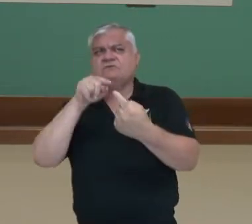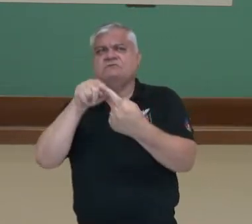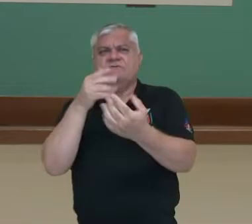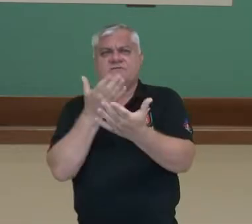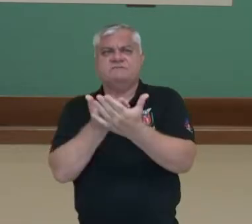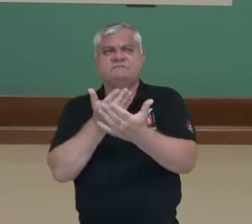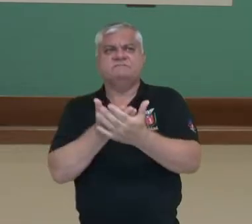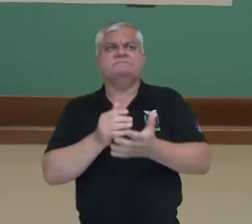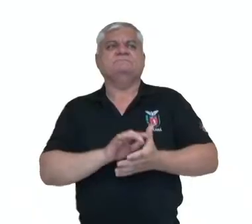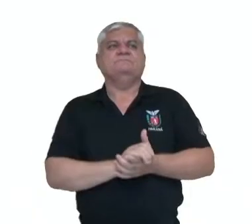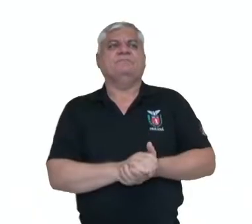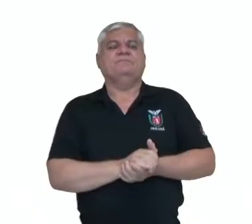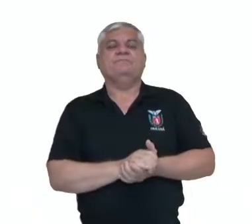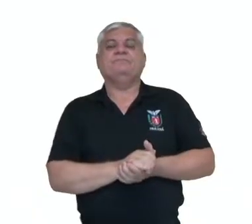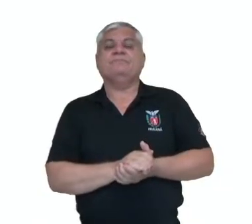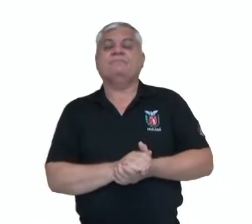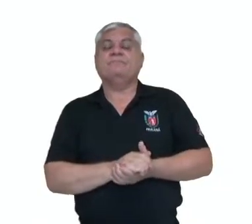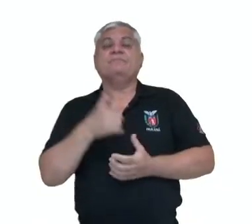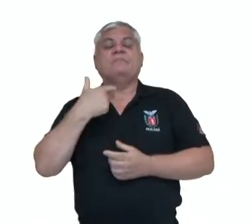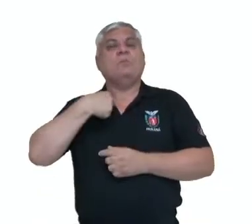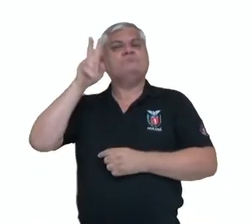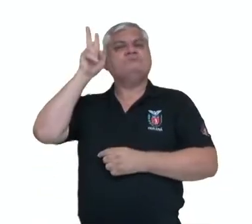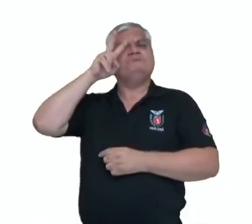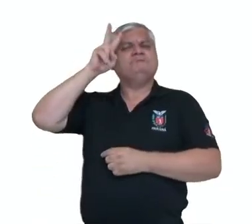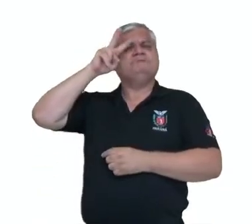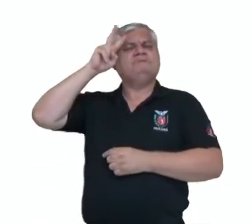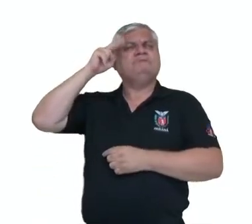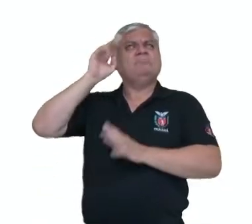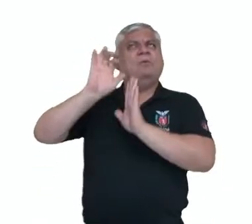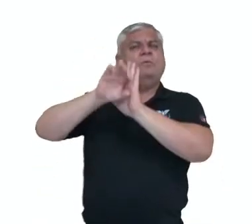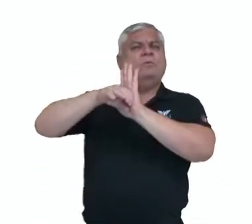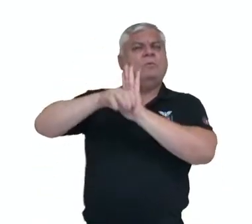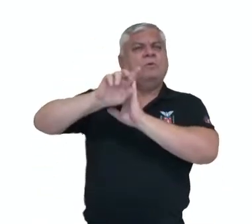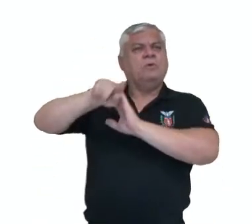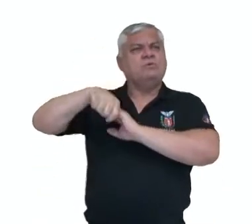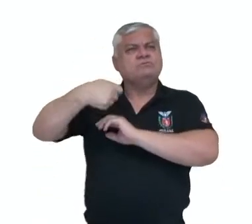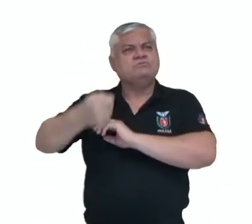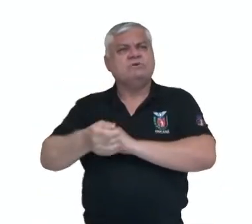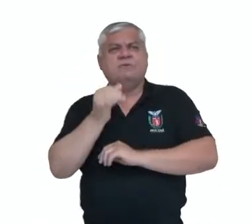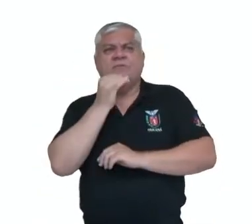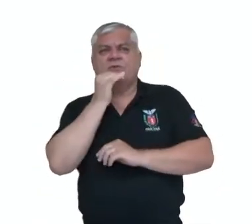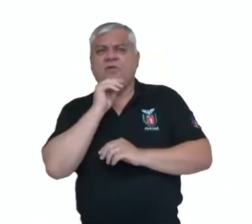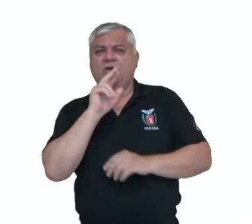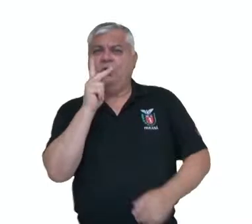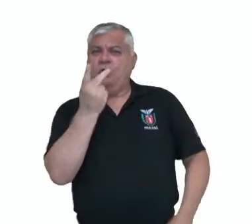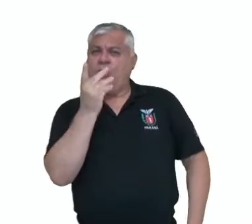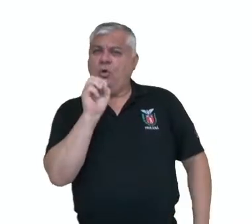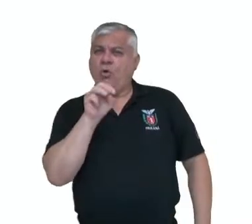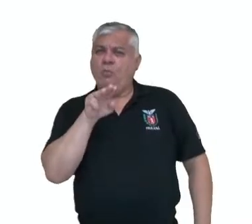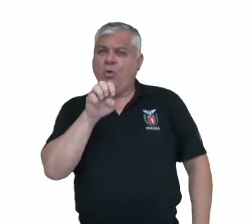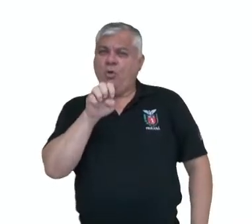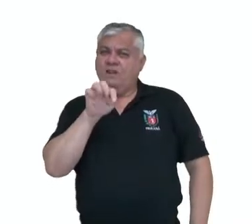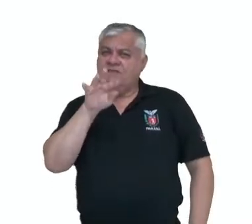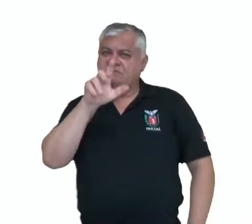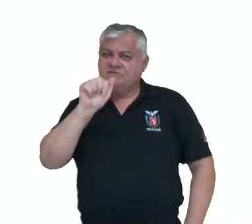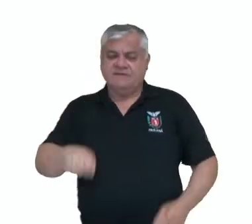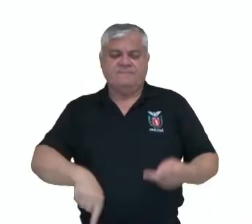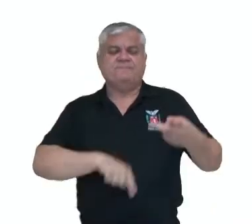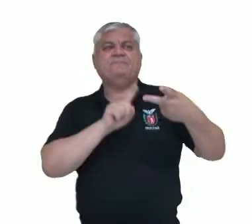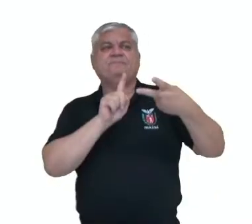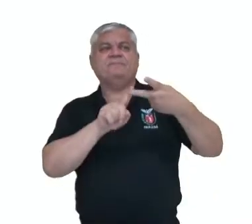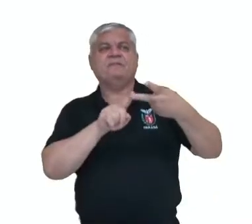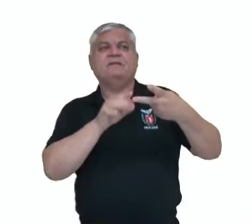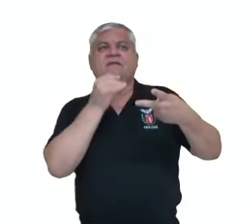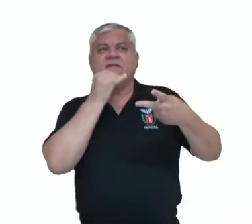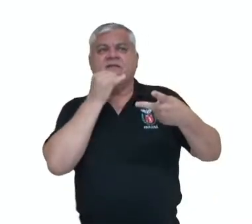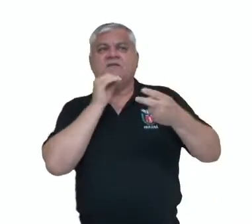desta aula? Retomar os conceitos de cisão homolítica e heterolítica, rever os princípios de